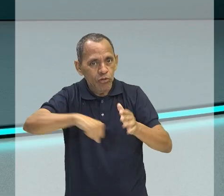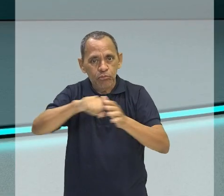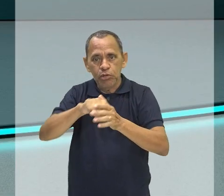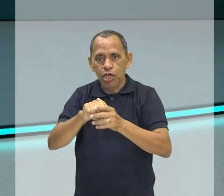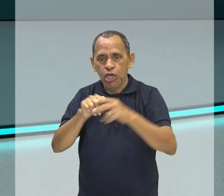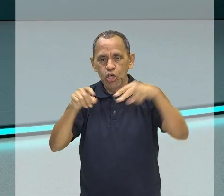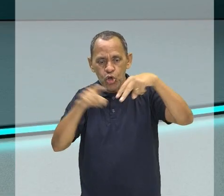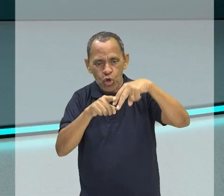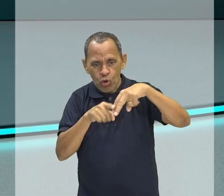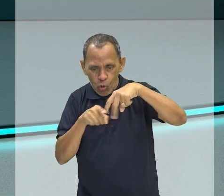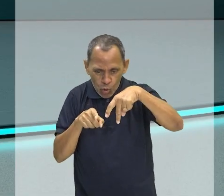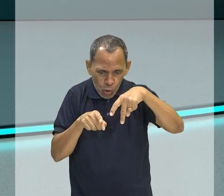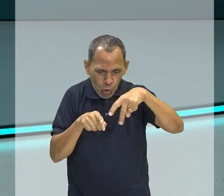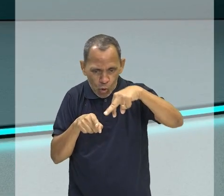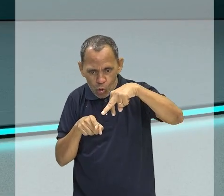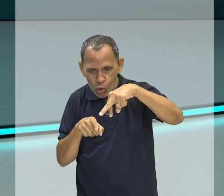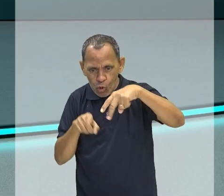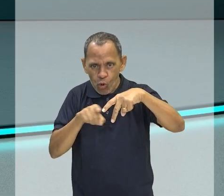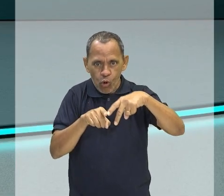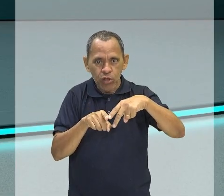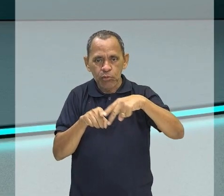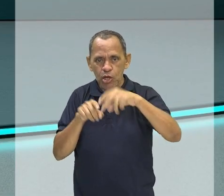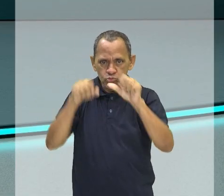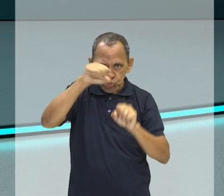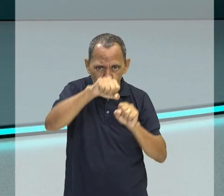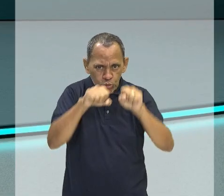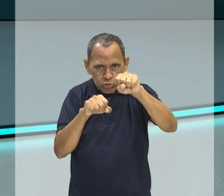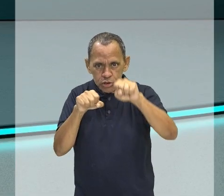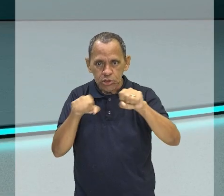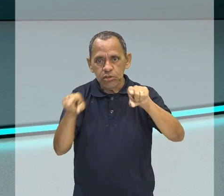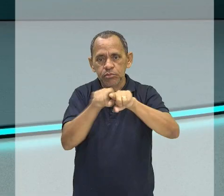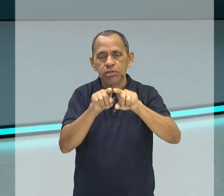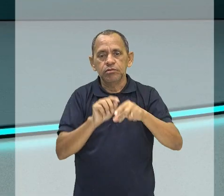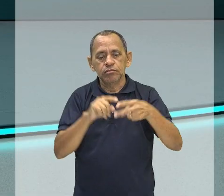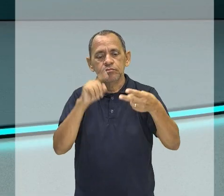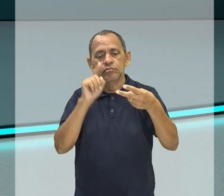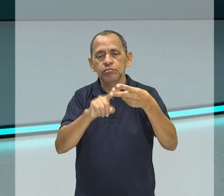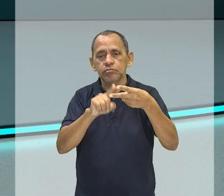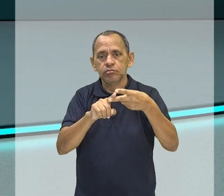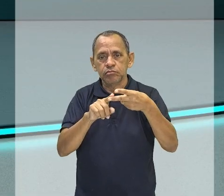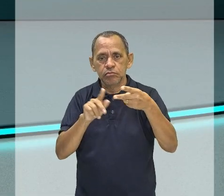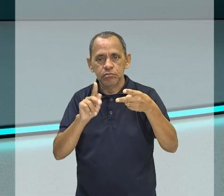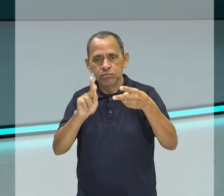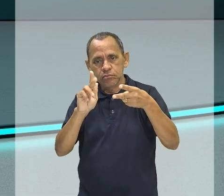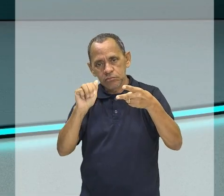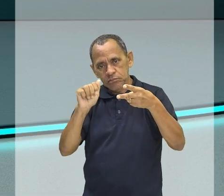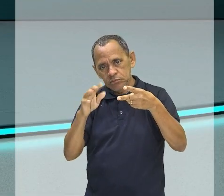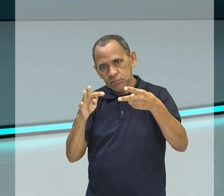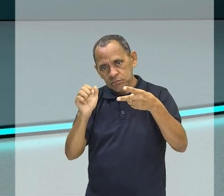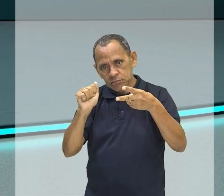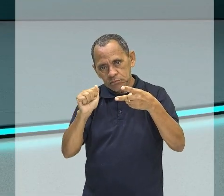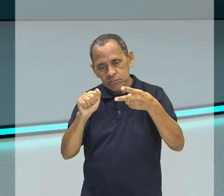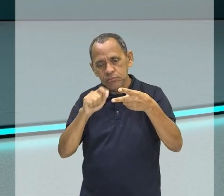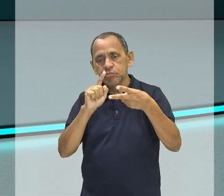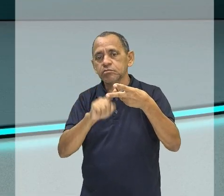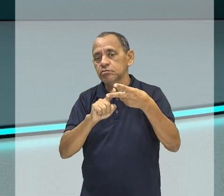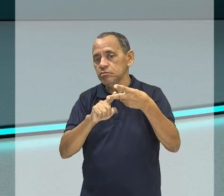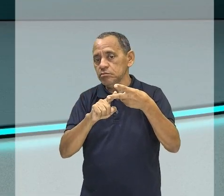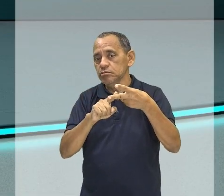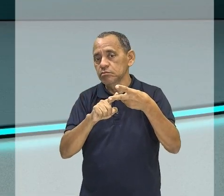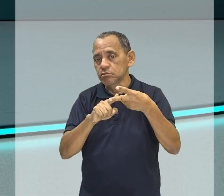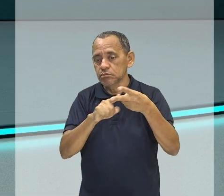será ensinado nesse kihon. No kata, o que acontece? Nesse pilar, a luta ela